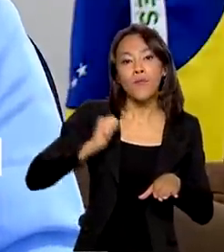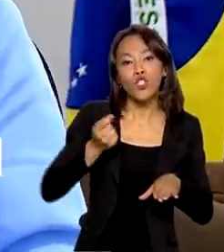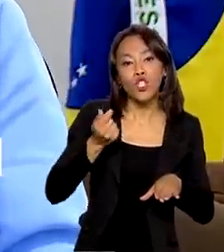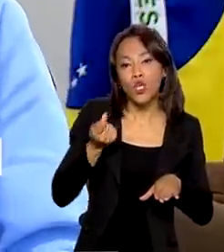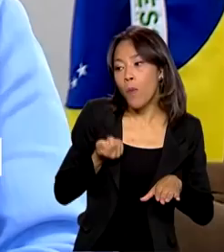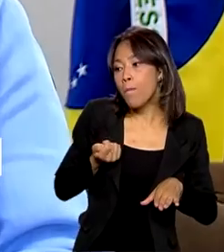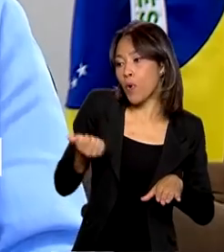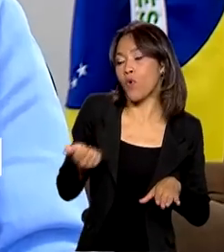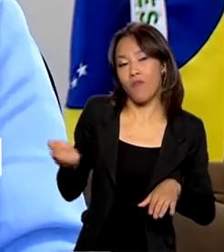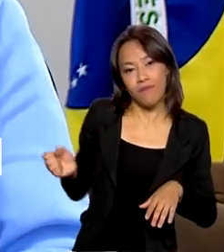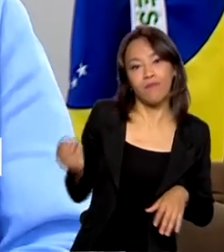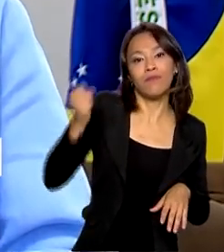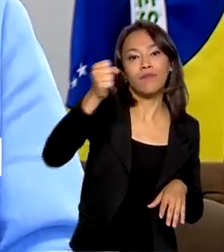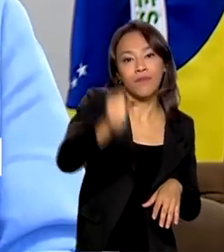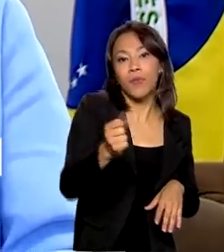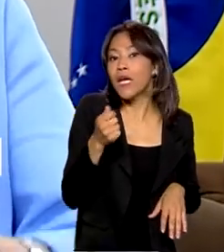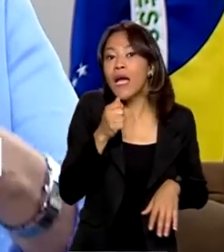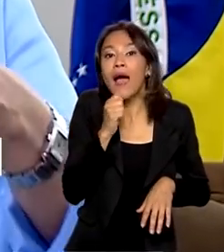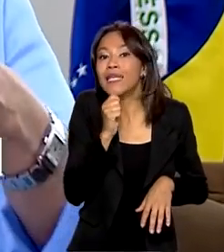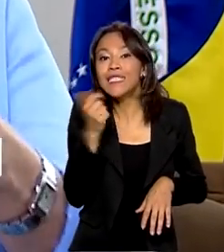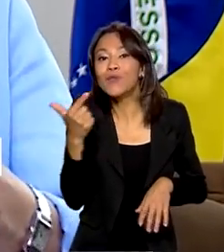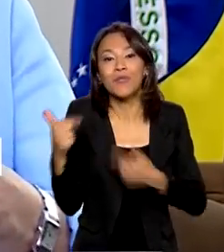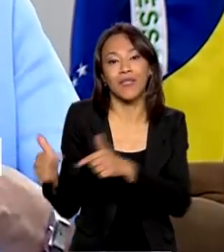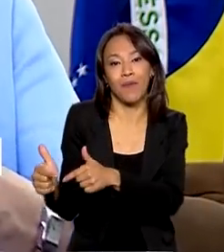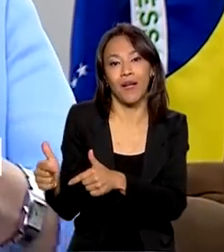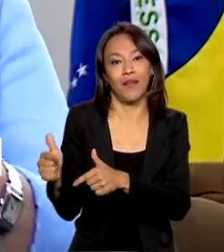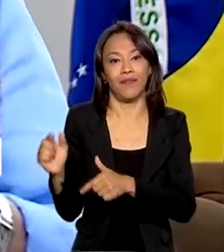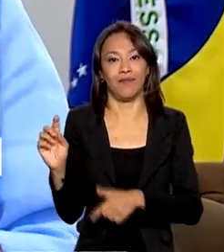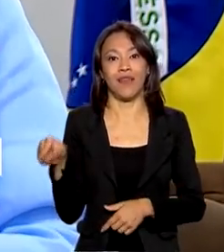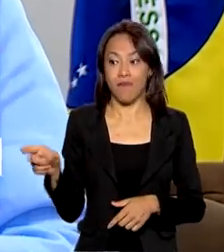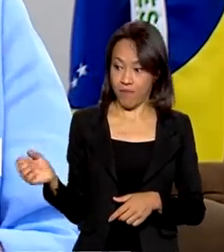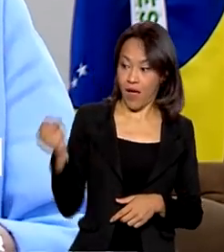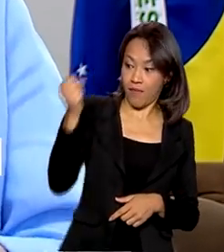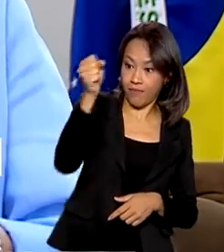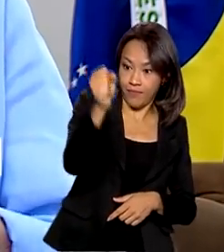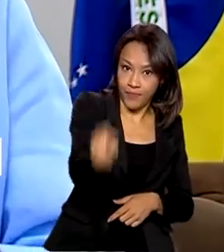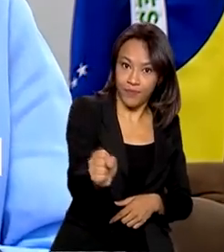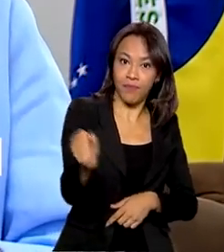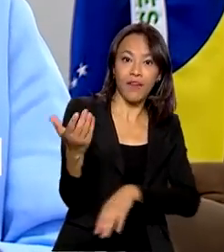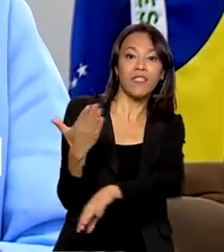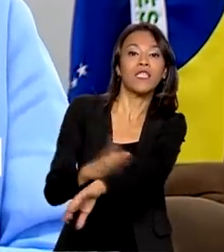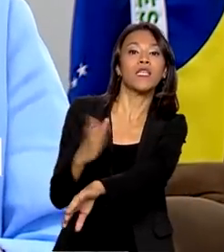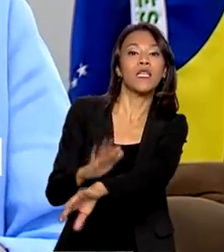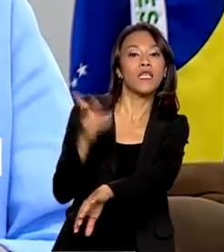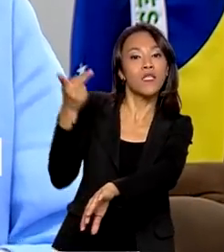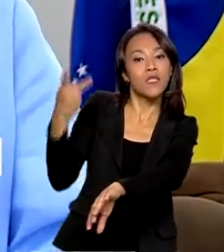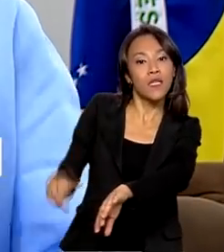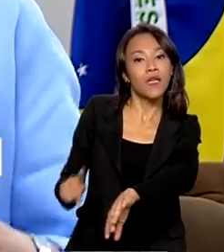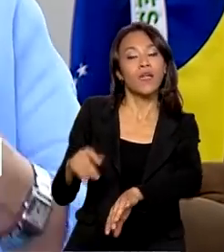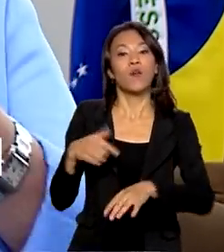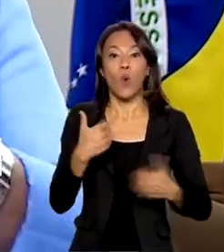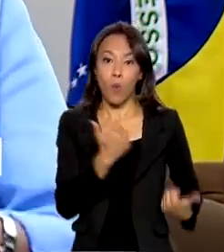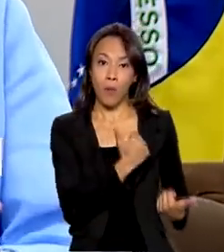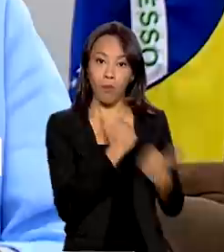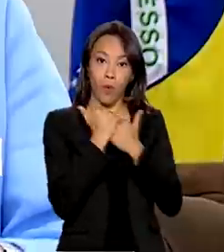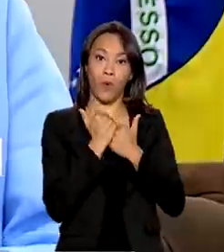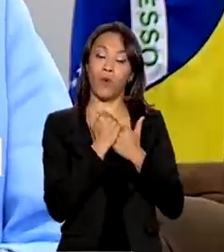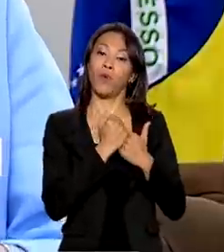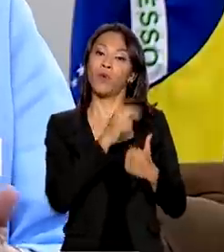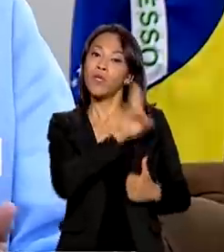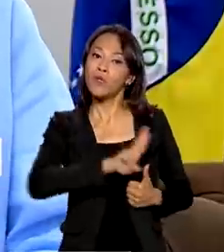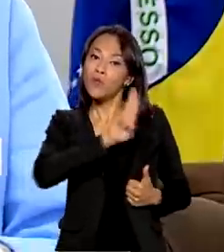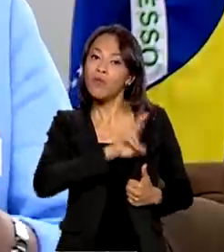que se formou e ainda não teve o seu primeiro emprego realizado uma tutoria vamos assim das Universidades a gente tá